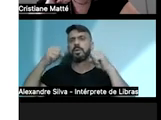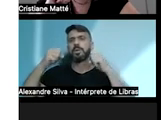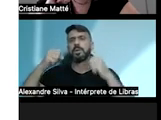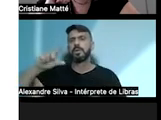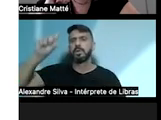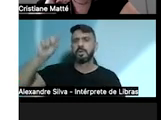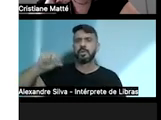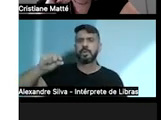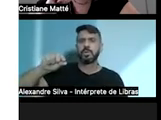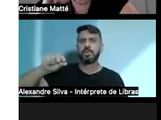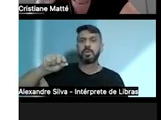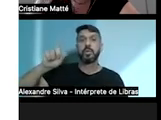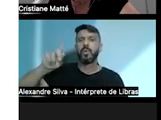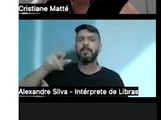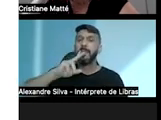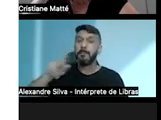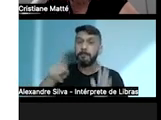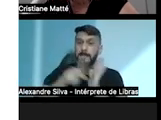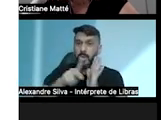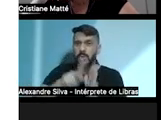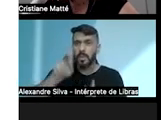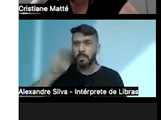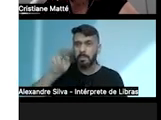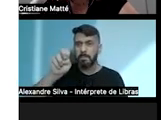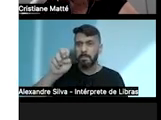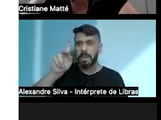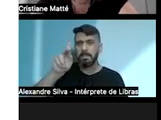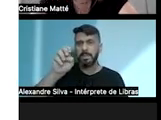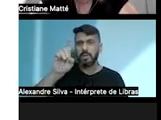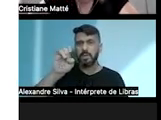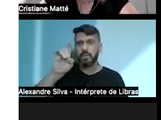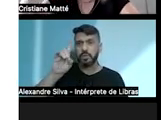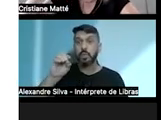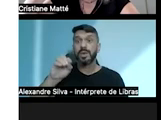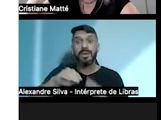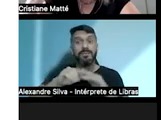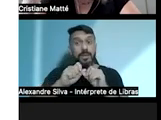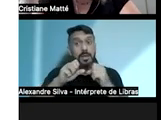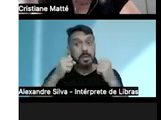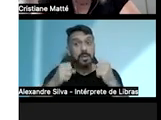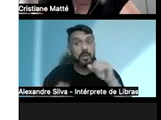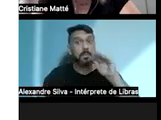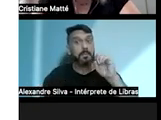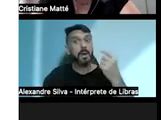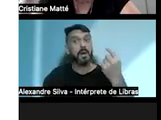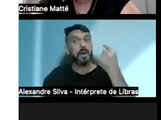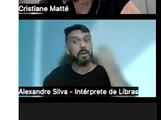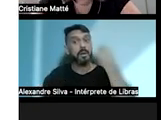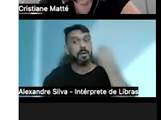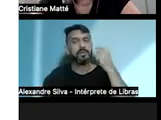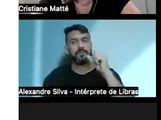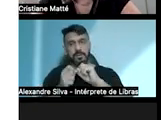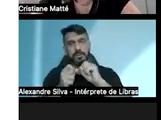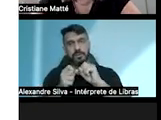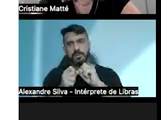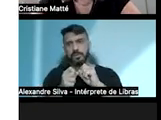números de BDNF, os níveis de BDNF. Lembra, gente, o exercício foi feito pelas mães há 3 meses atrás, né? E